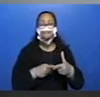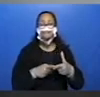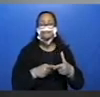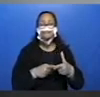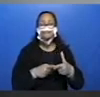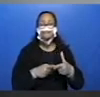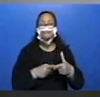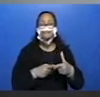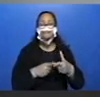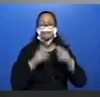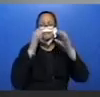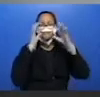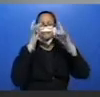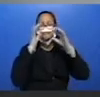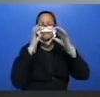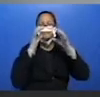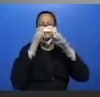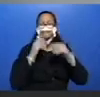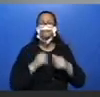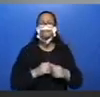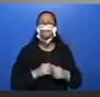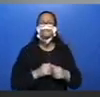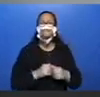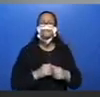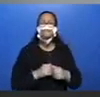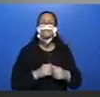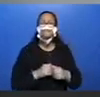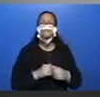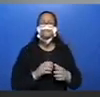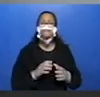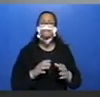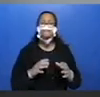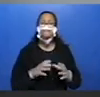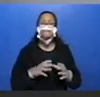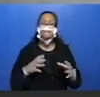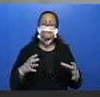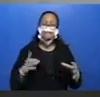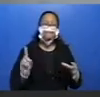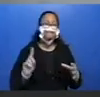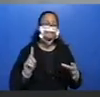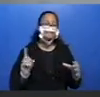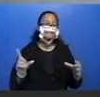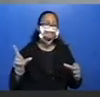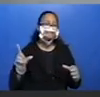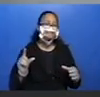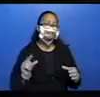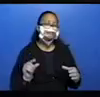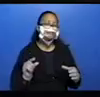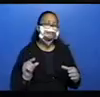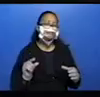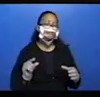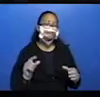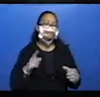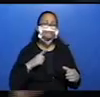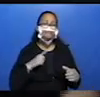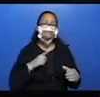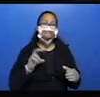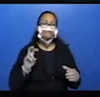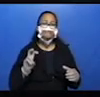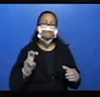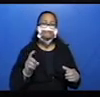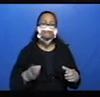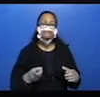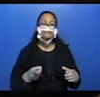mesmo raciocínio, só que em vez de aumentar, eu vou diminuir. Eu tenho 5.000 dividido